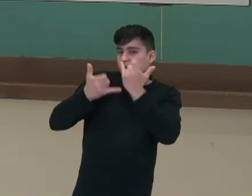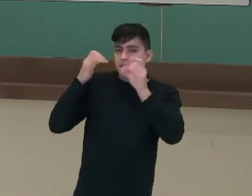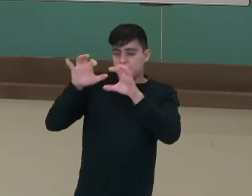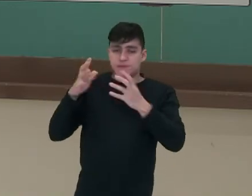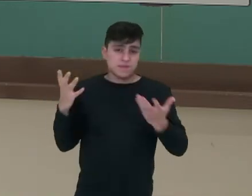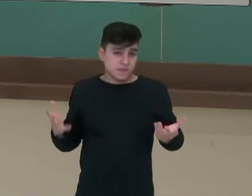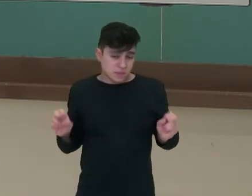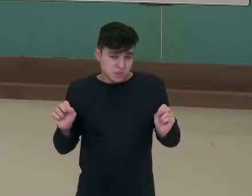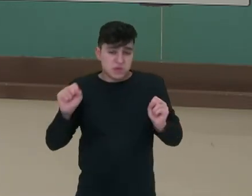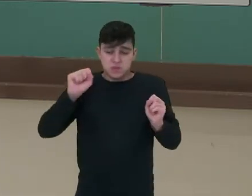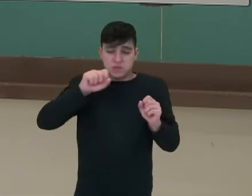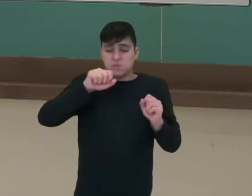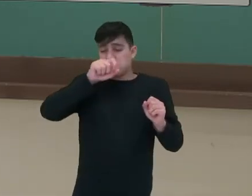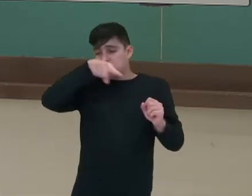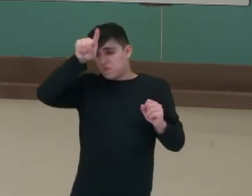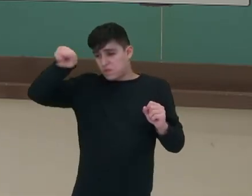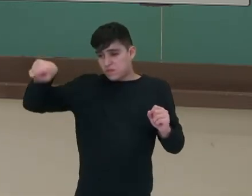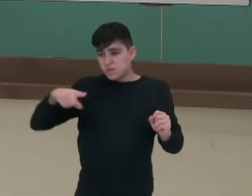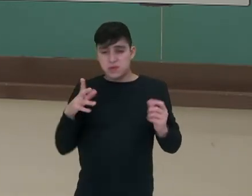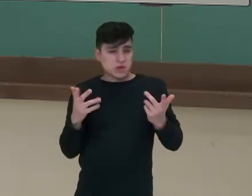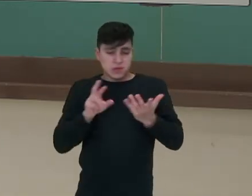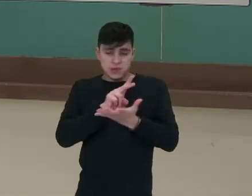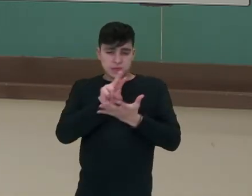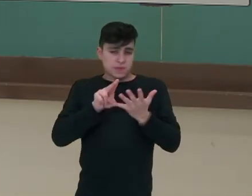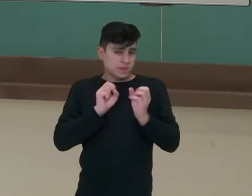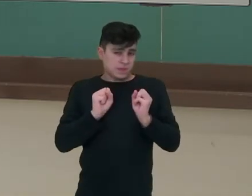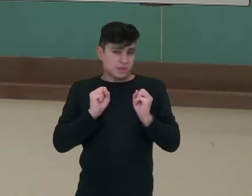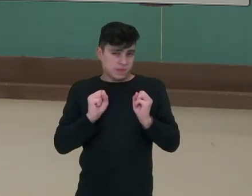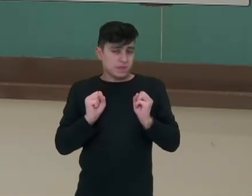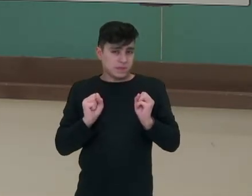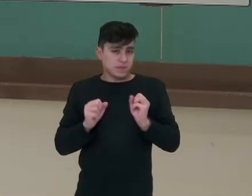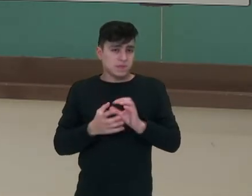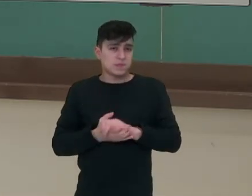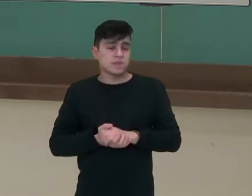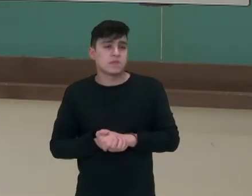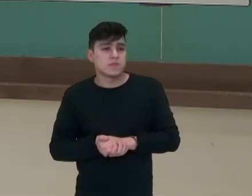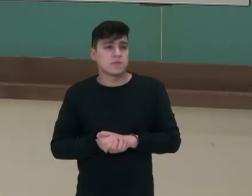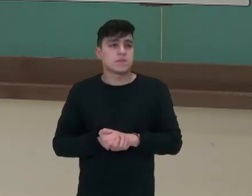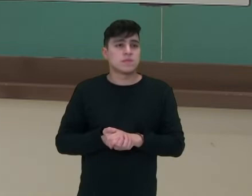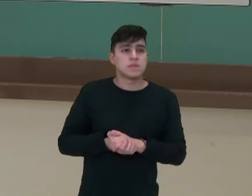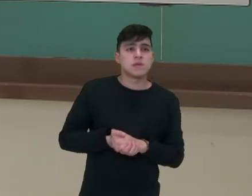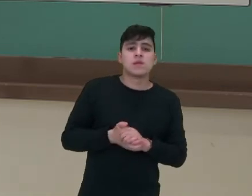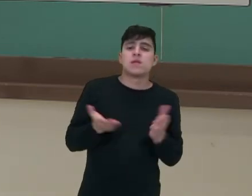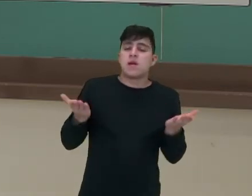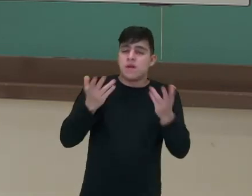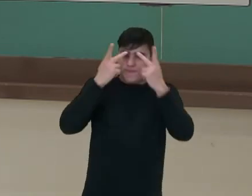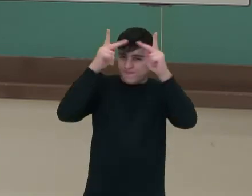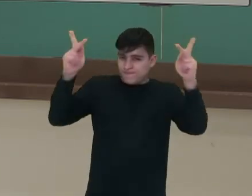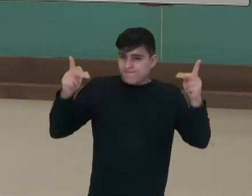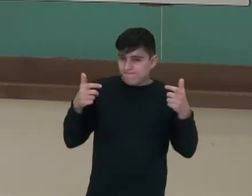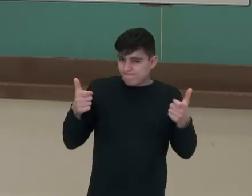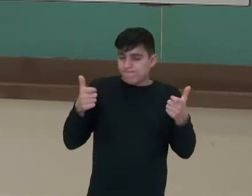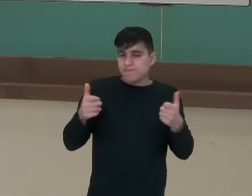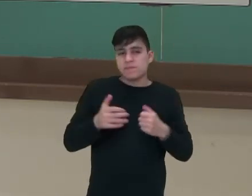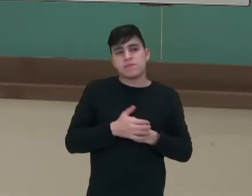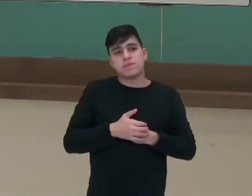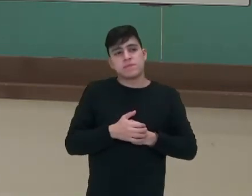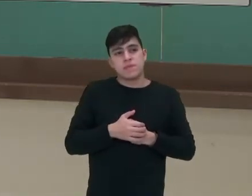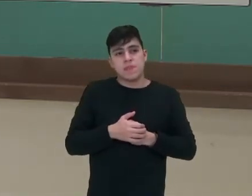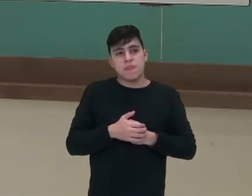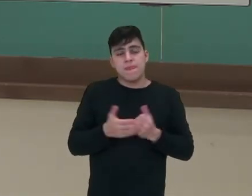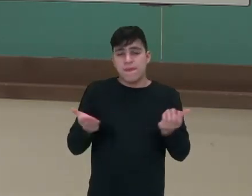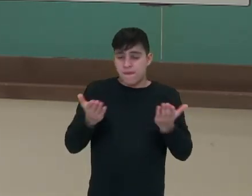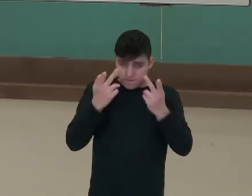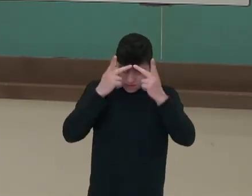ser riscos, né? Então, podia ser diversas formas para representar. Então, agora é com vocês, tá? Ó, agora é